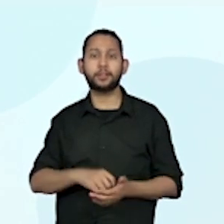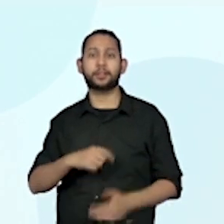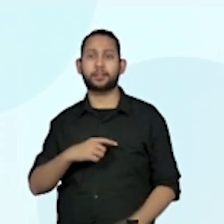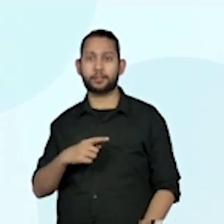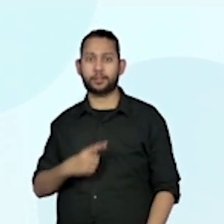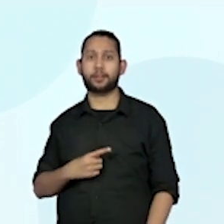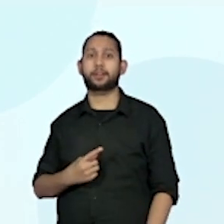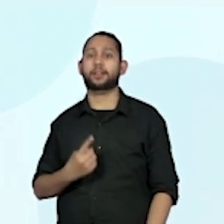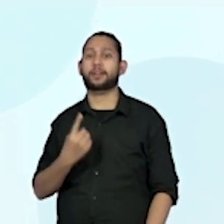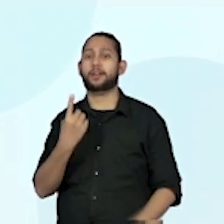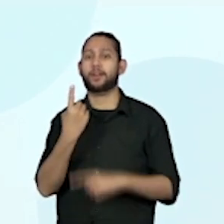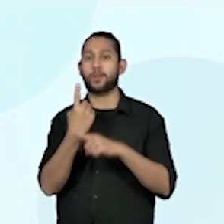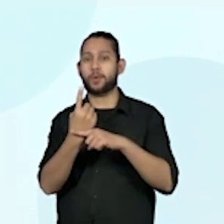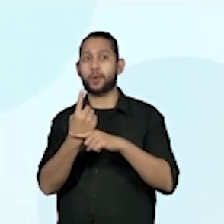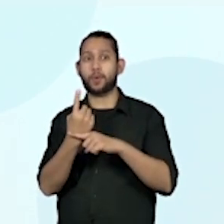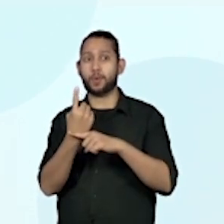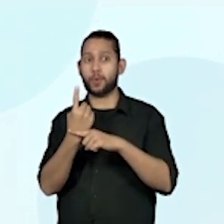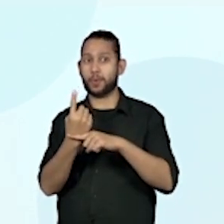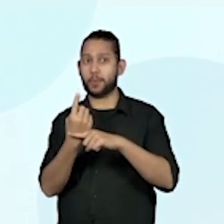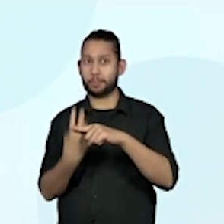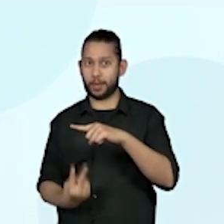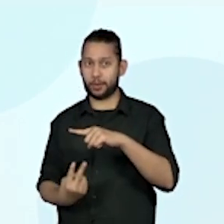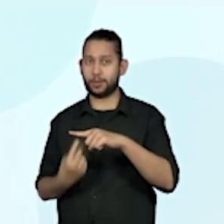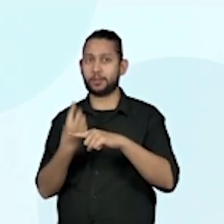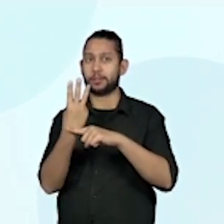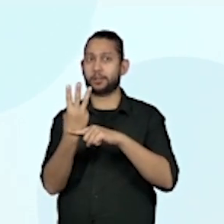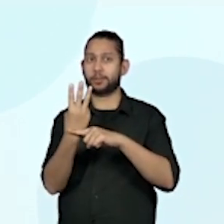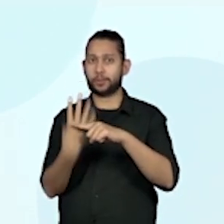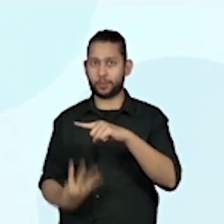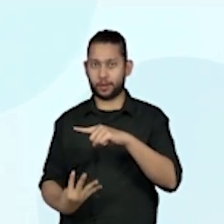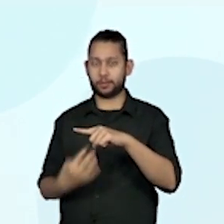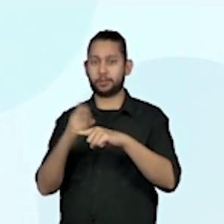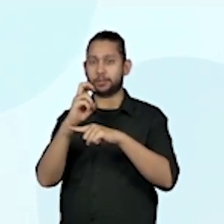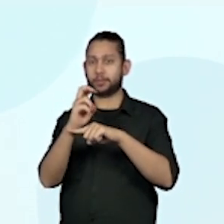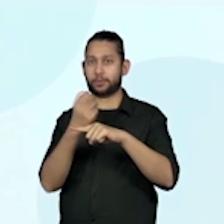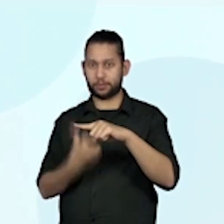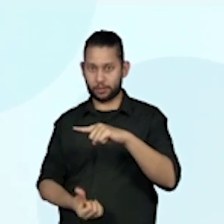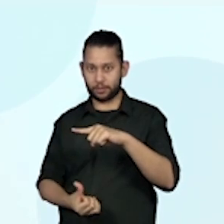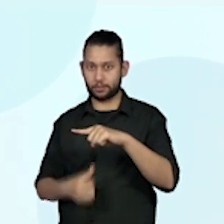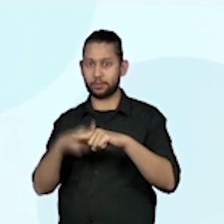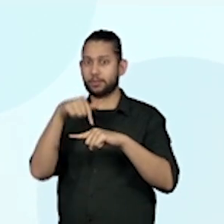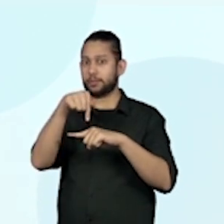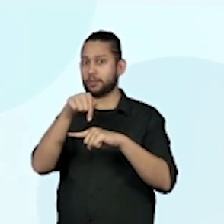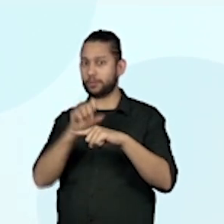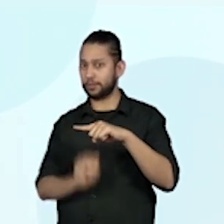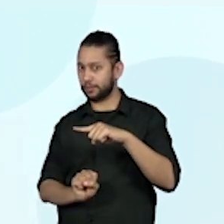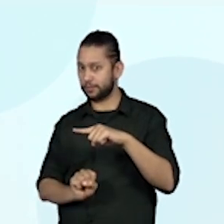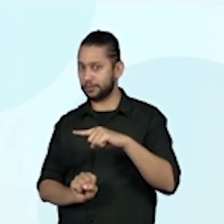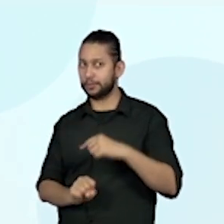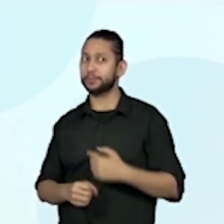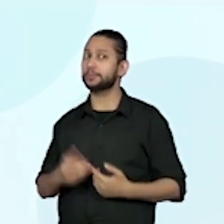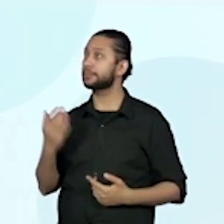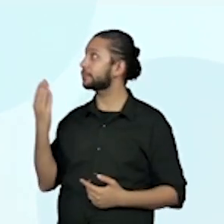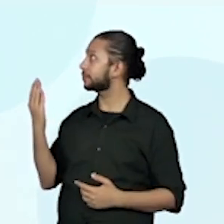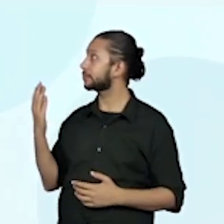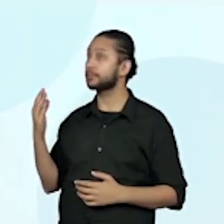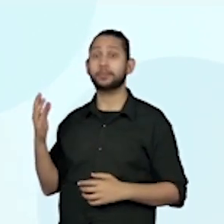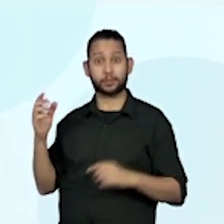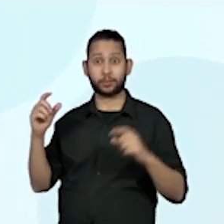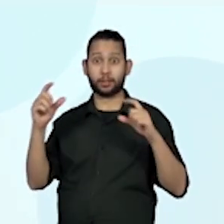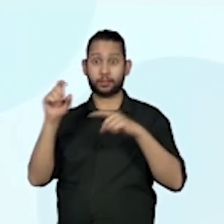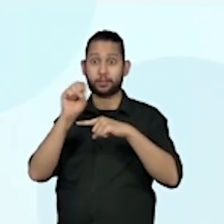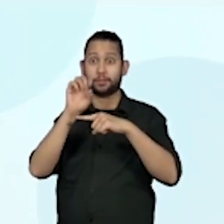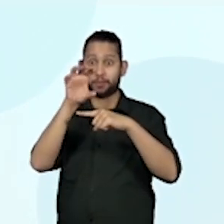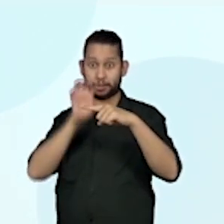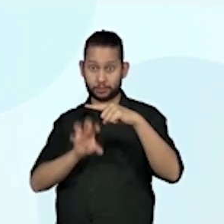1/2, 3/4, 5/6 e 7/8. Tá? Aqui na representação fracionária e aqui por